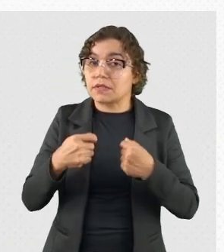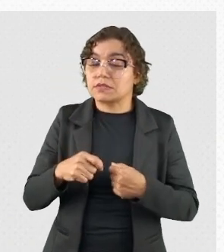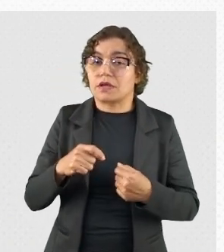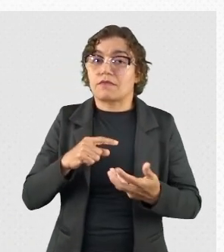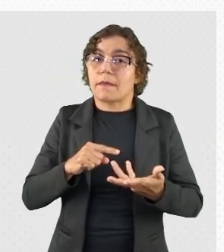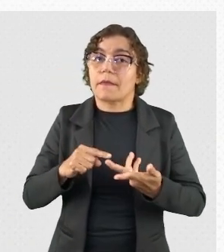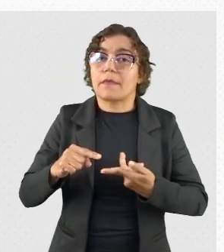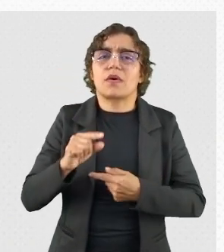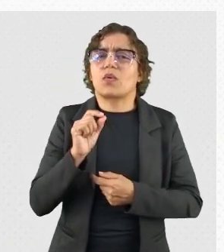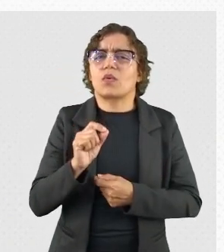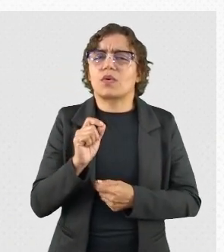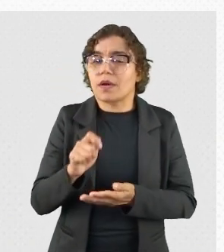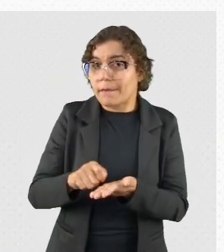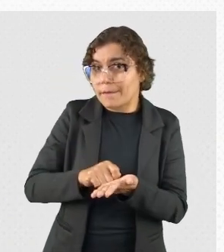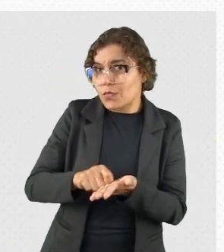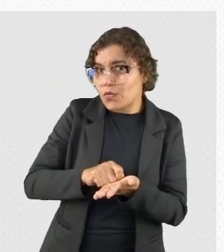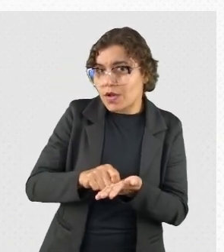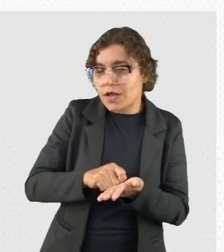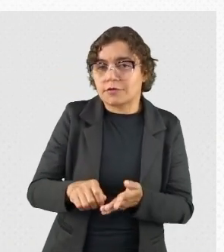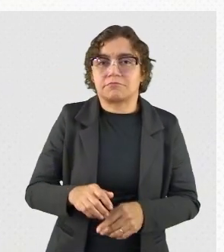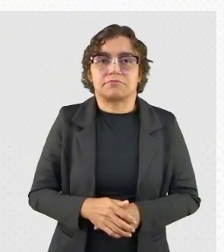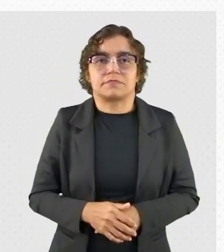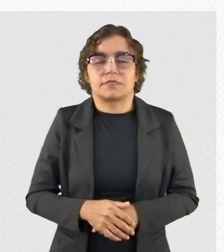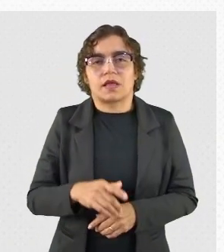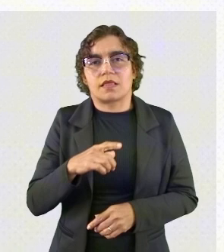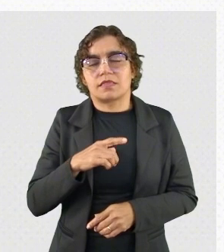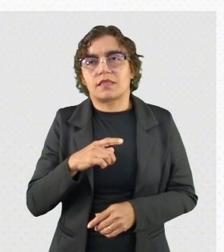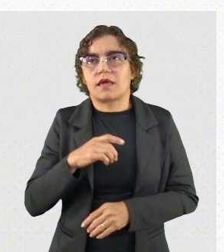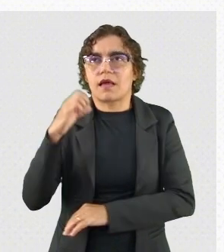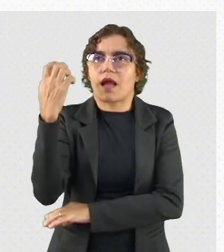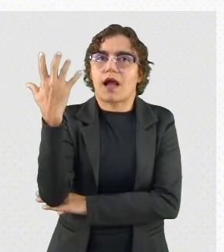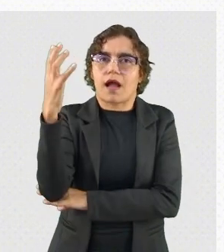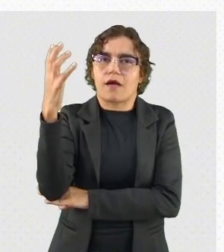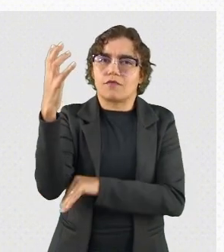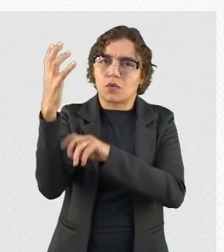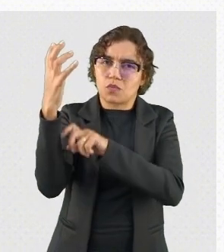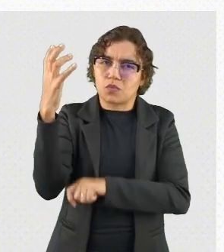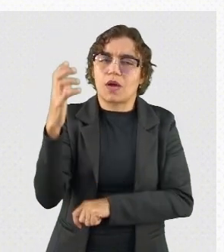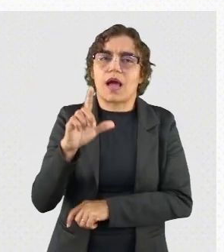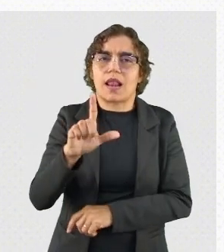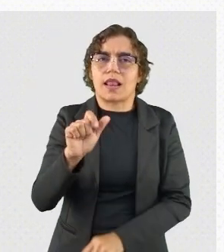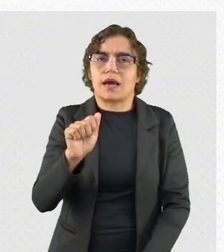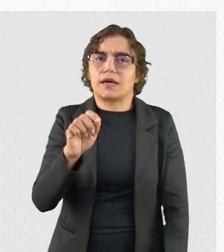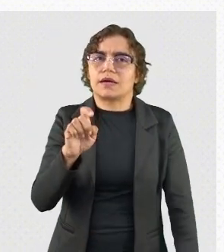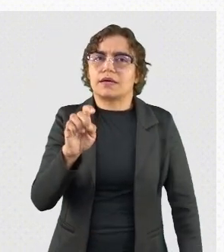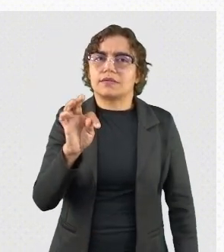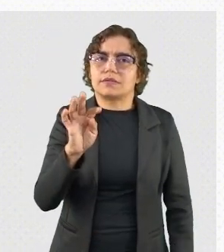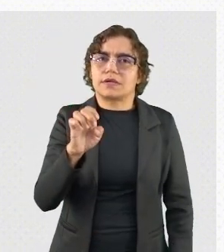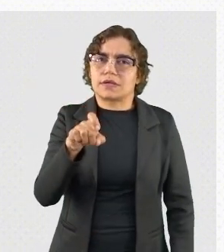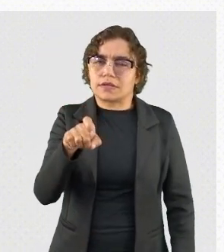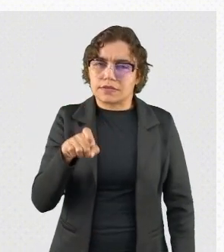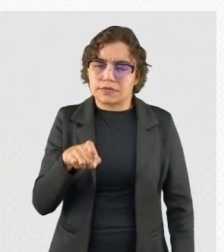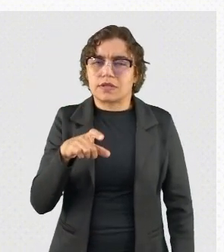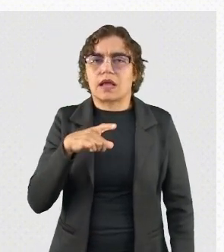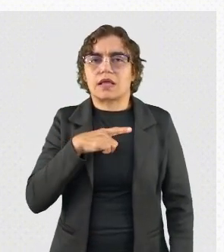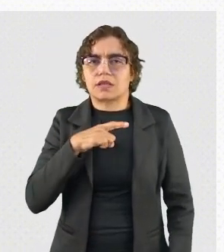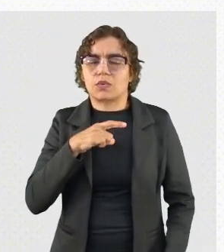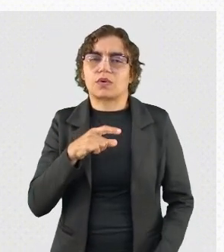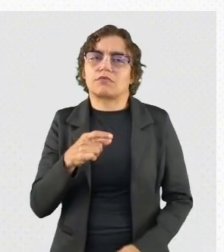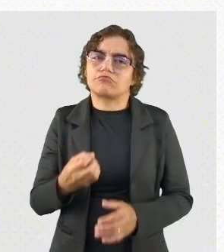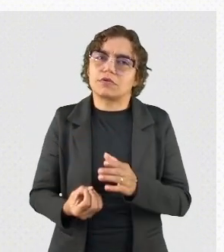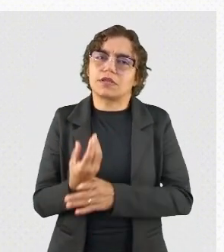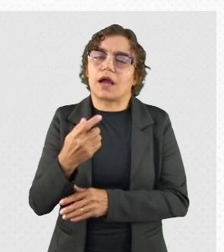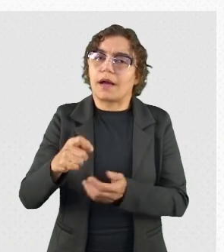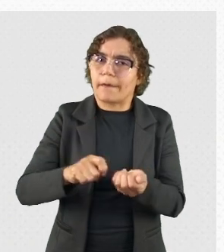a borracha. E aí nós temos o quê? Os seringais, né, que produziam látex, que davam, de fato, né, as condições necessárias